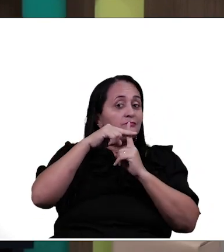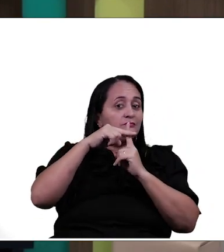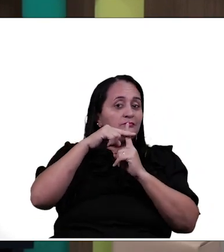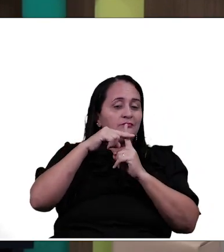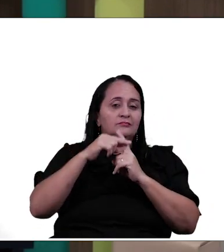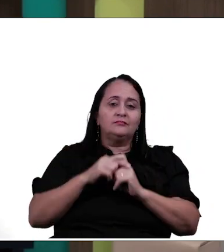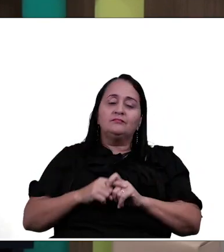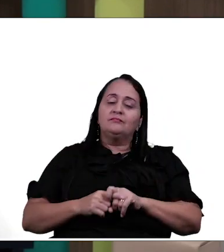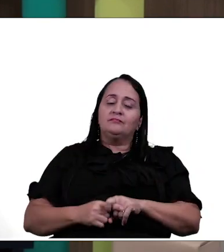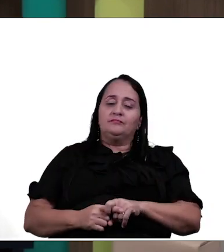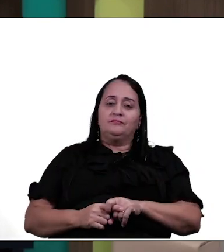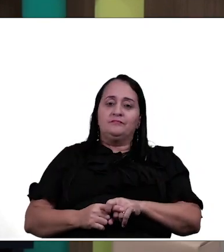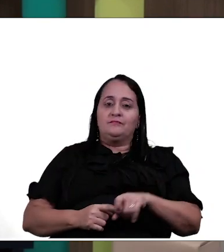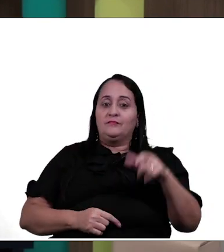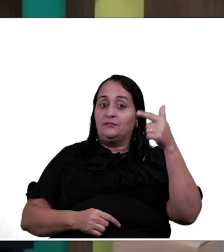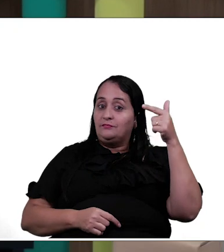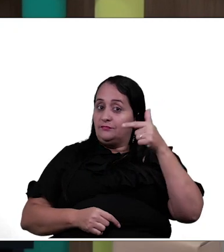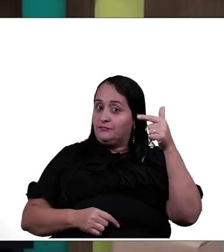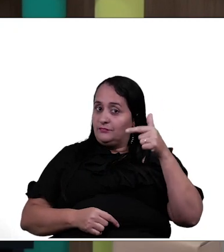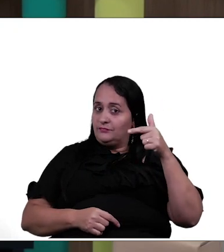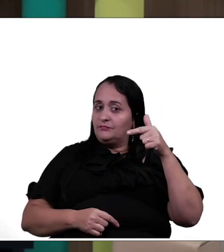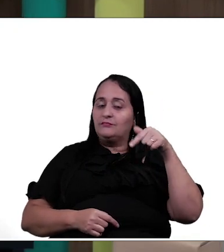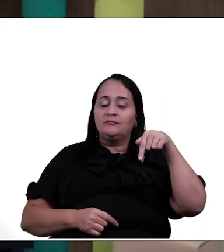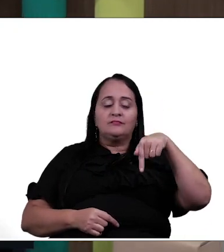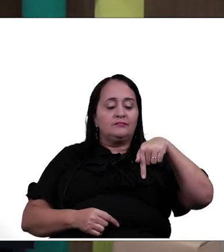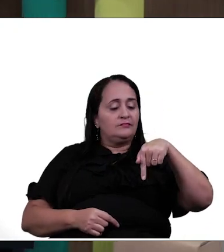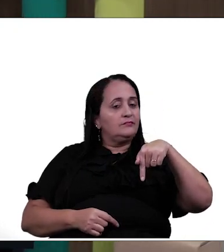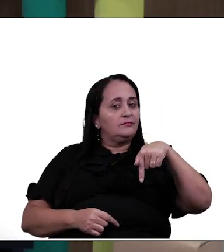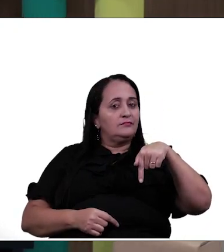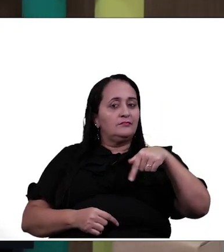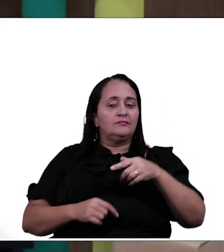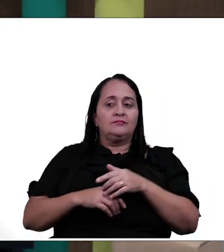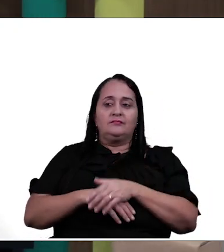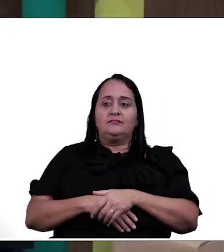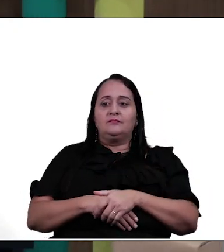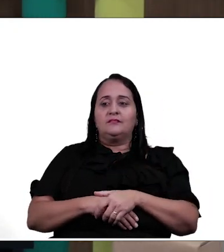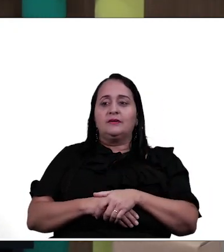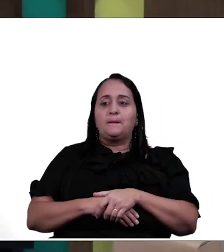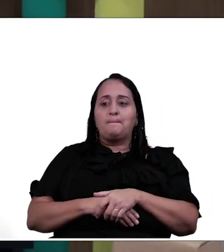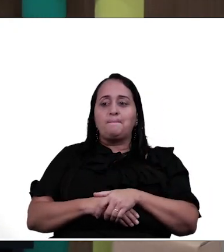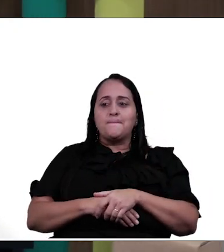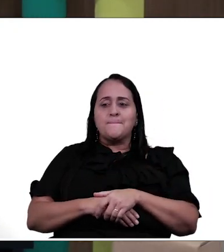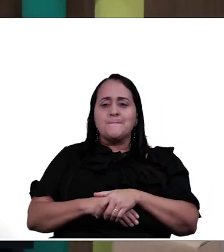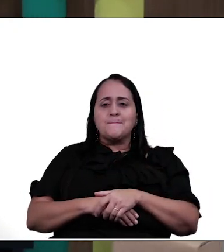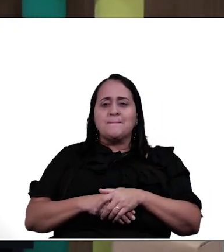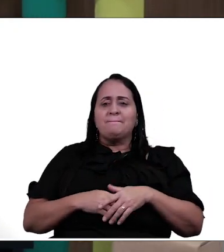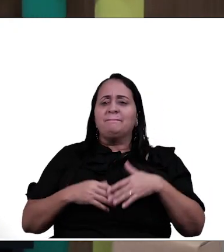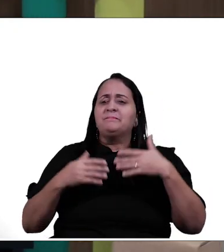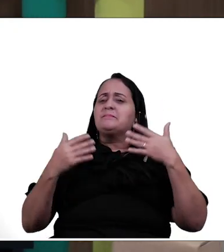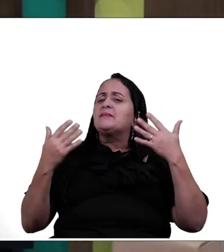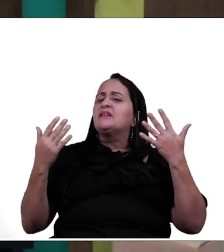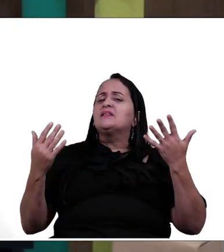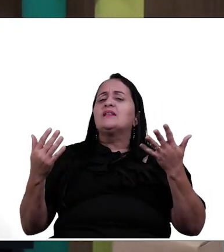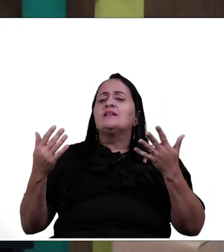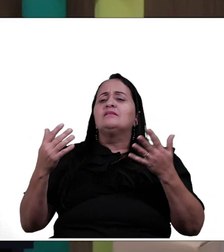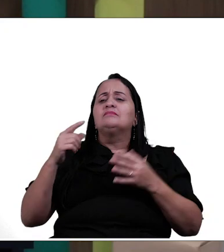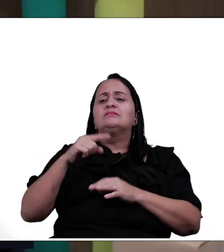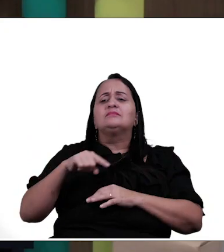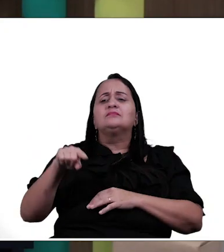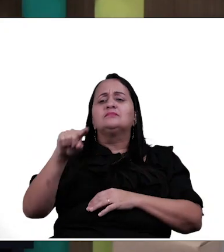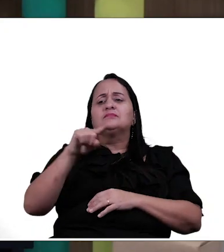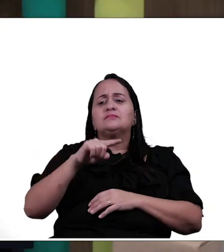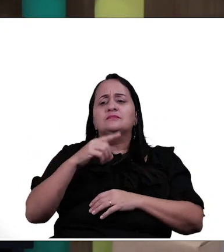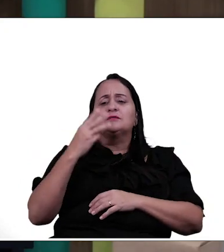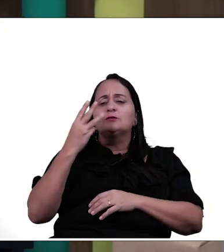não positivos. Q mais, todos os racionais, inclusive o zero, também chamado